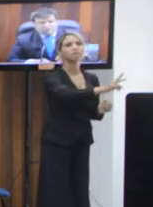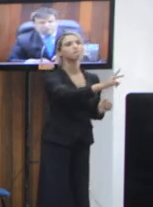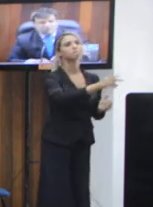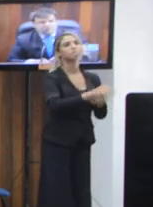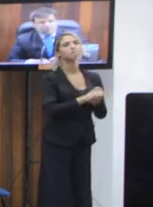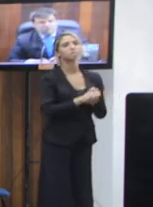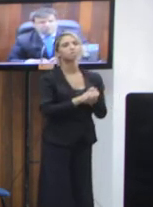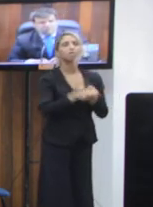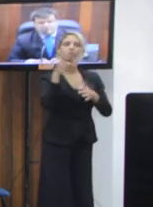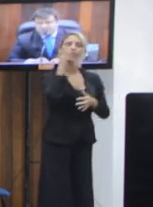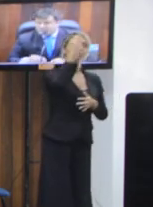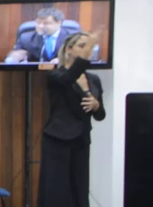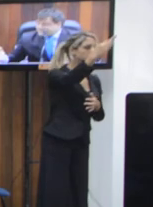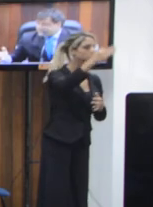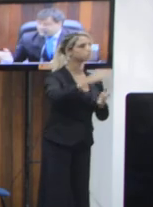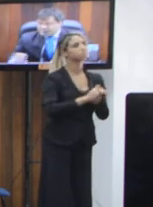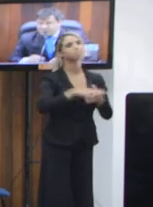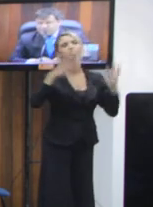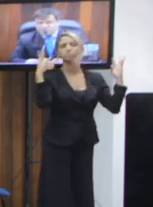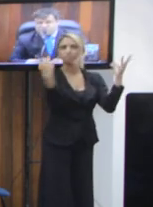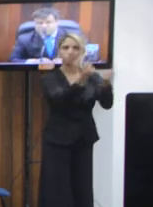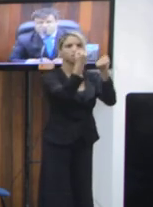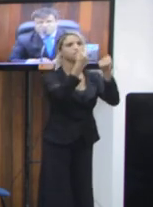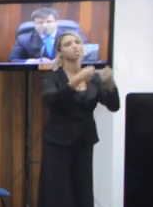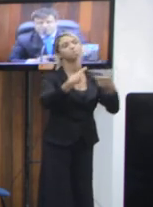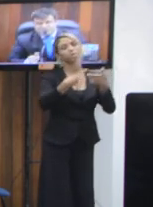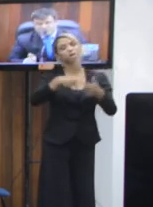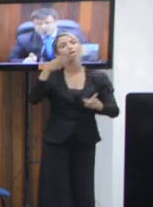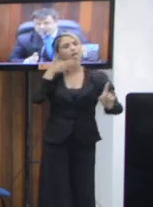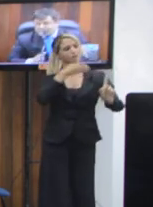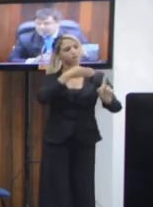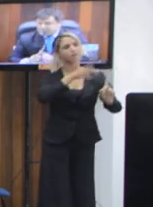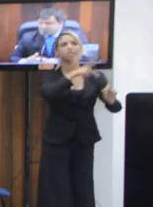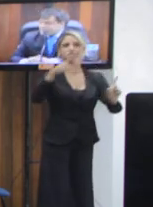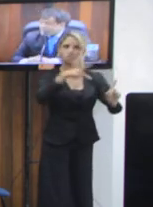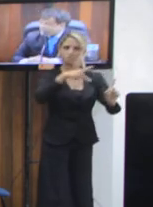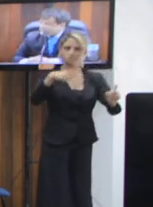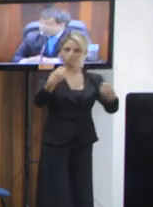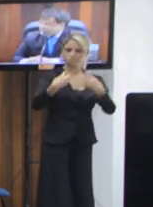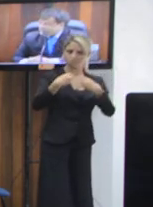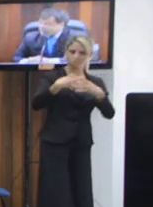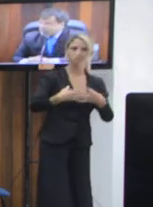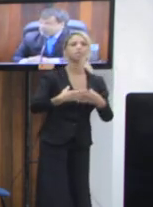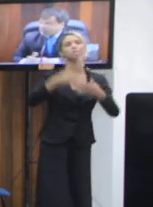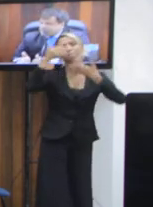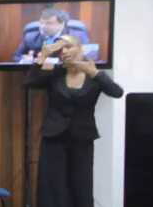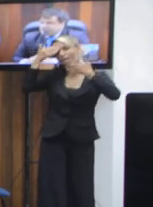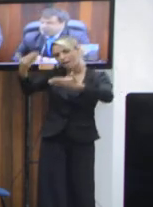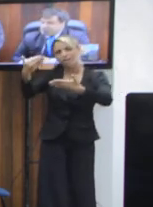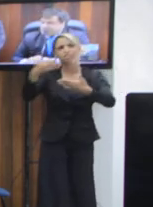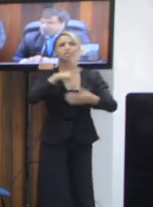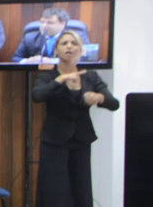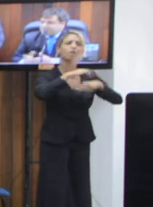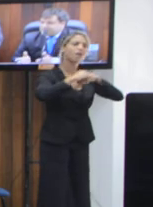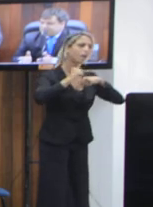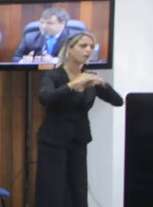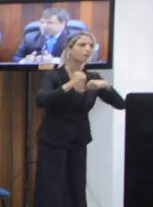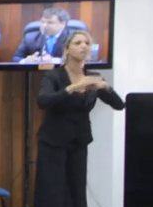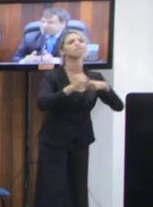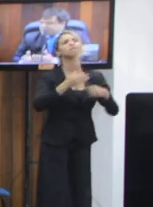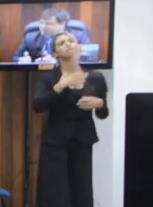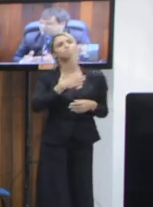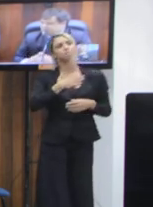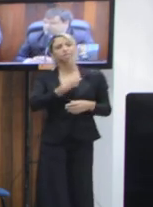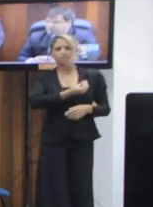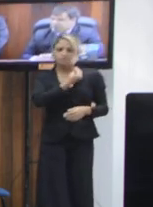de professor, que você é nosso professor. Muito obrigado, quero te agradecer por todo o carinho que tem com a minha vida, com